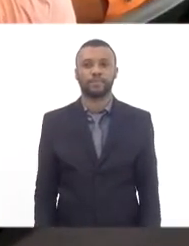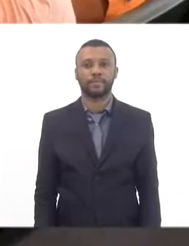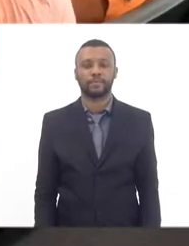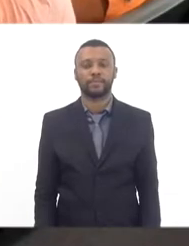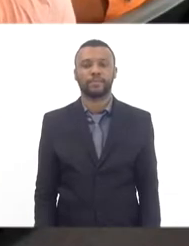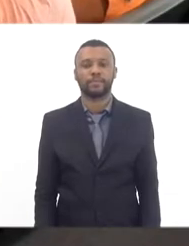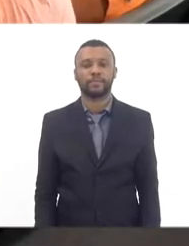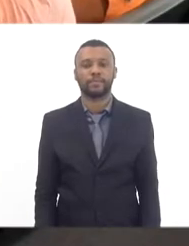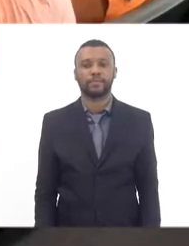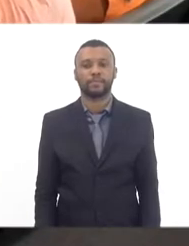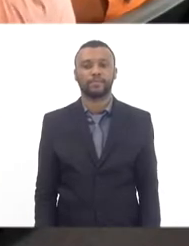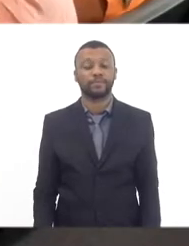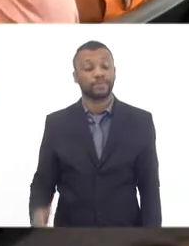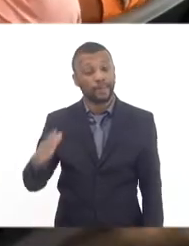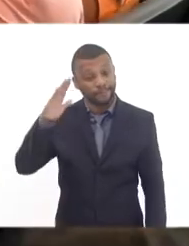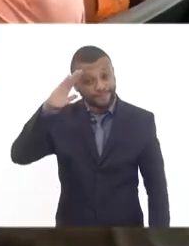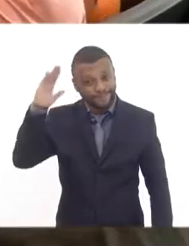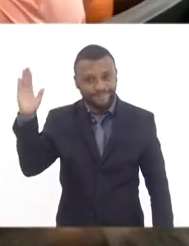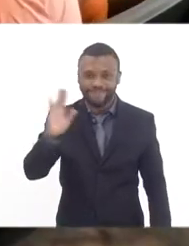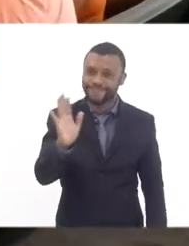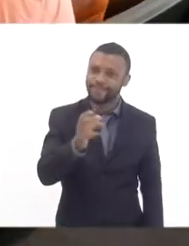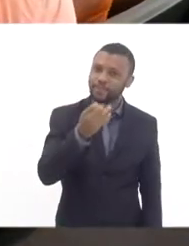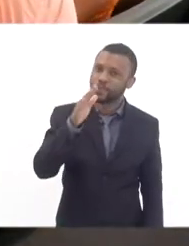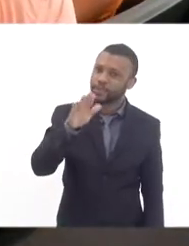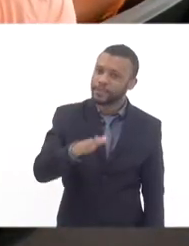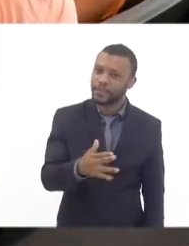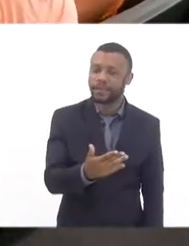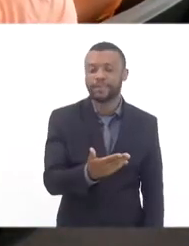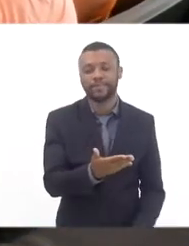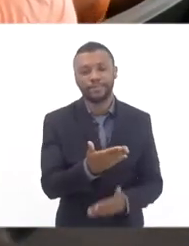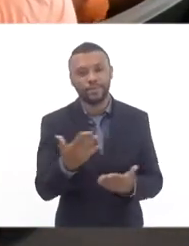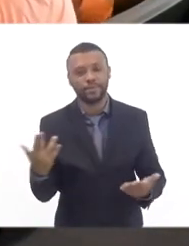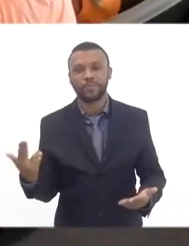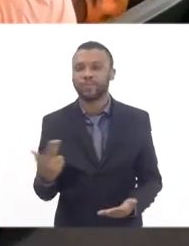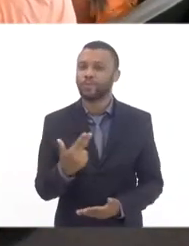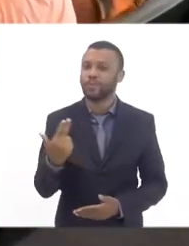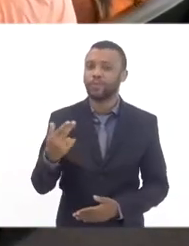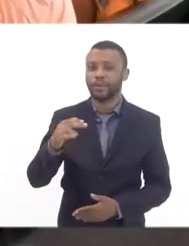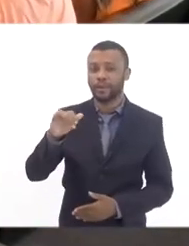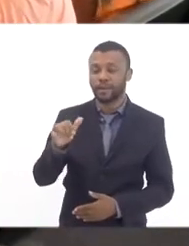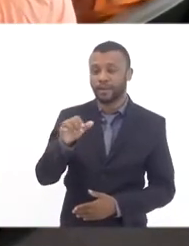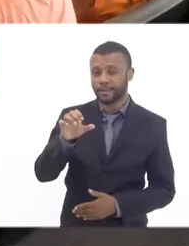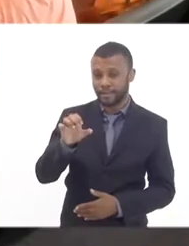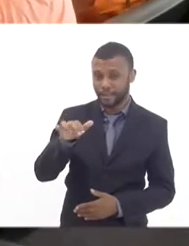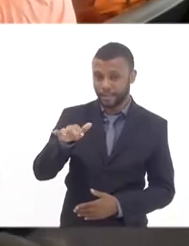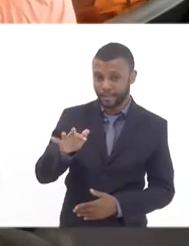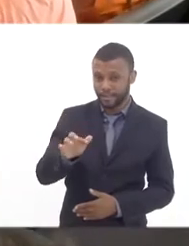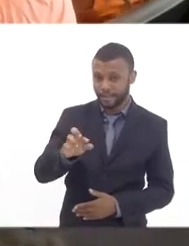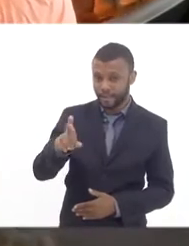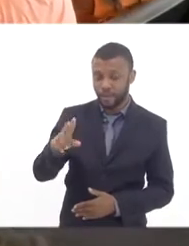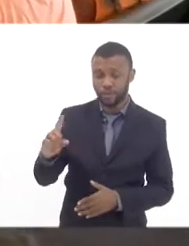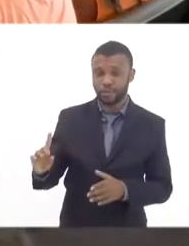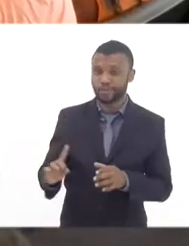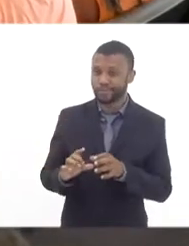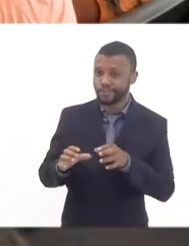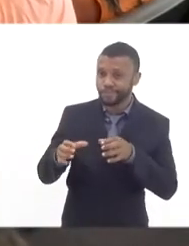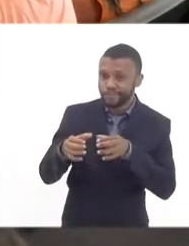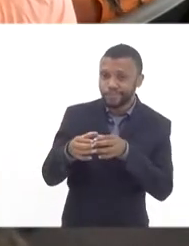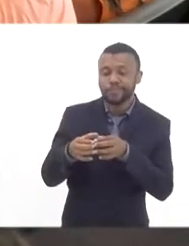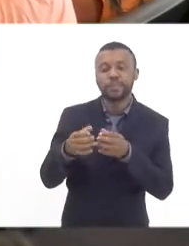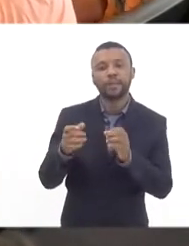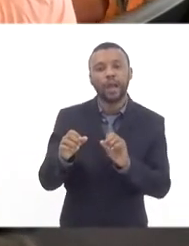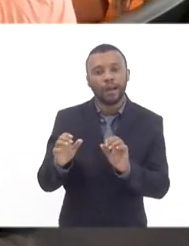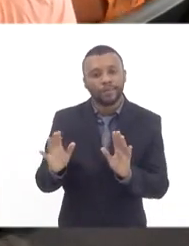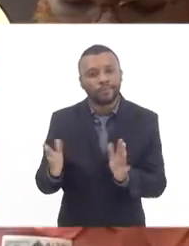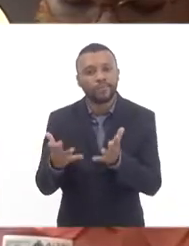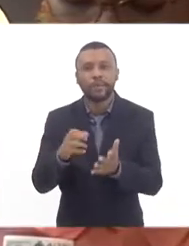Olá, boa tarde a todos. Meu nome é Jennifer. Eu faço parte do coletivo chamado Ressuscita São Gonçalo, que a gente